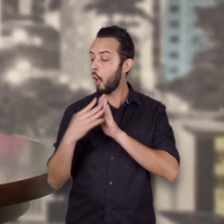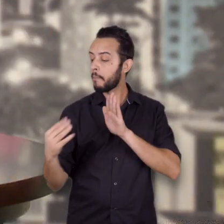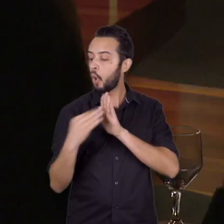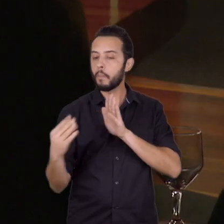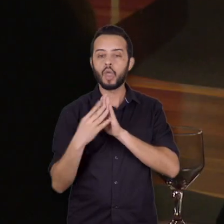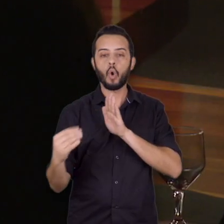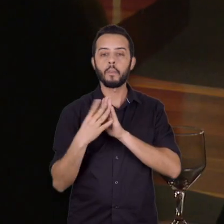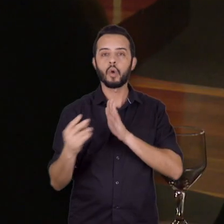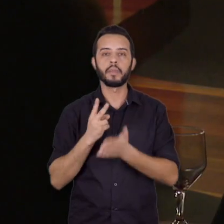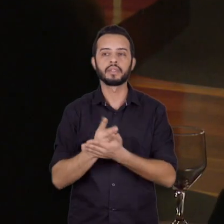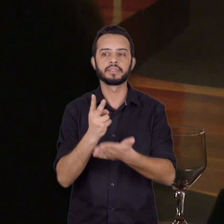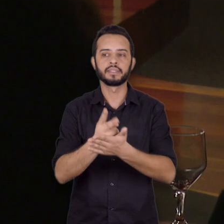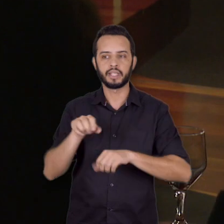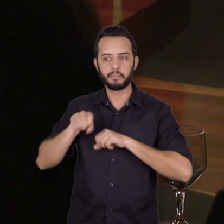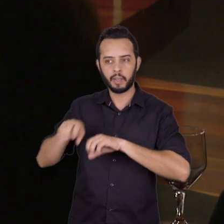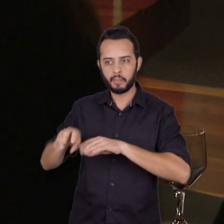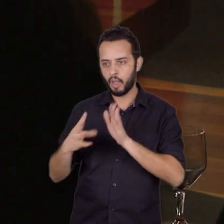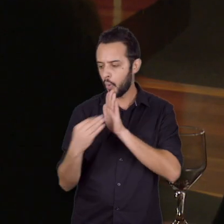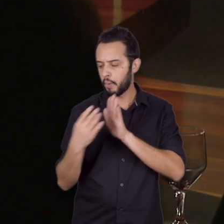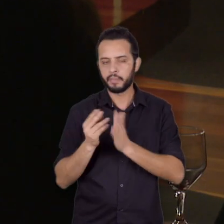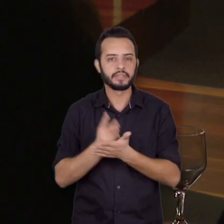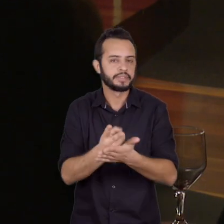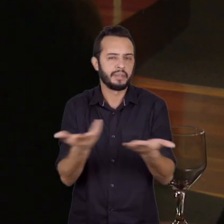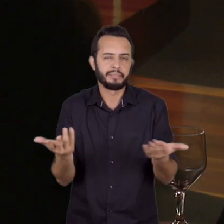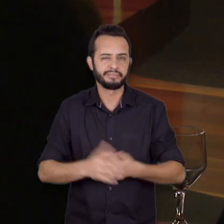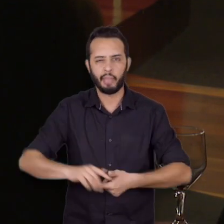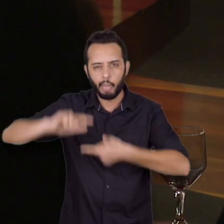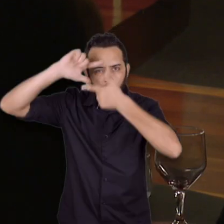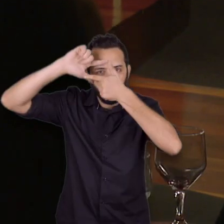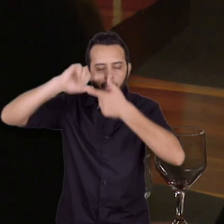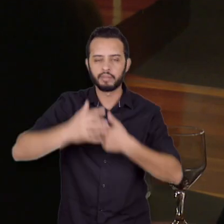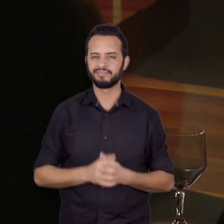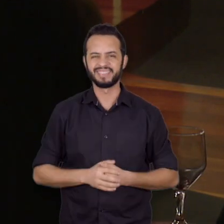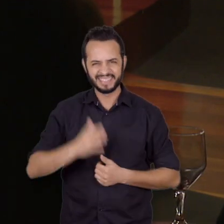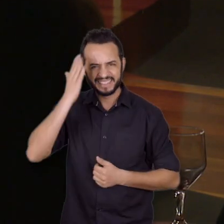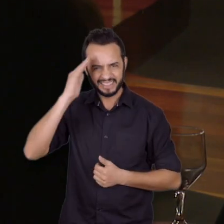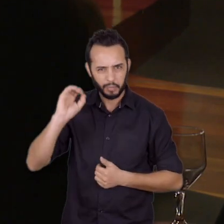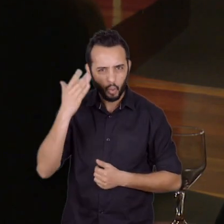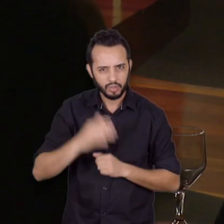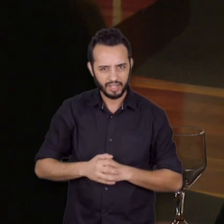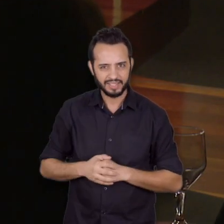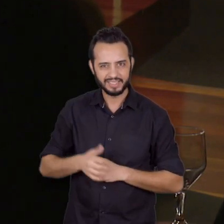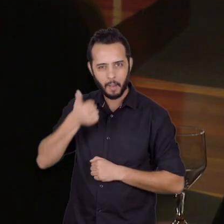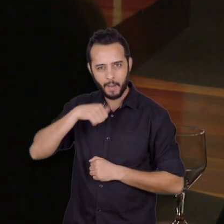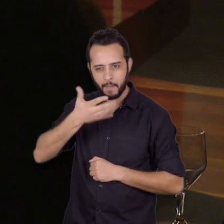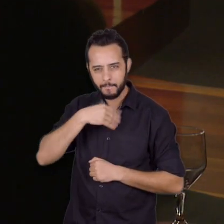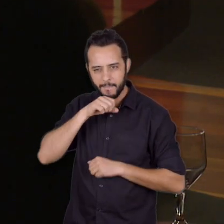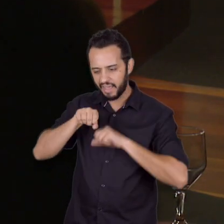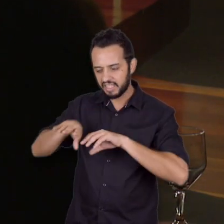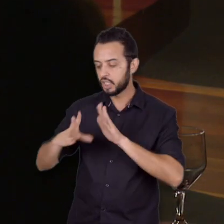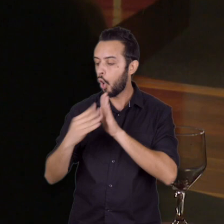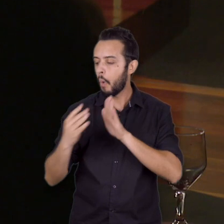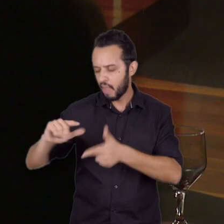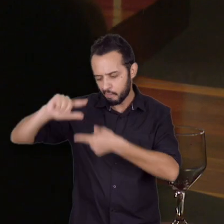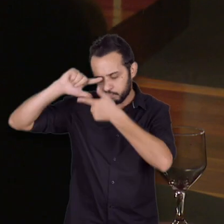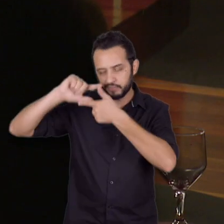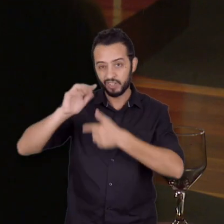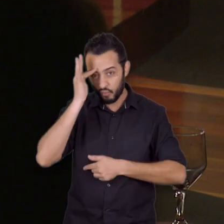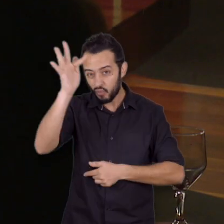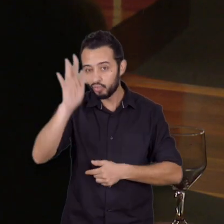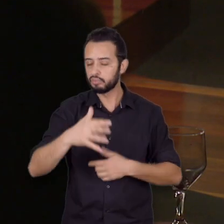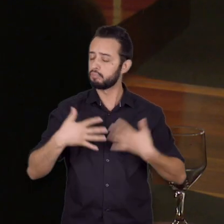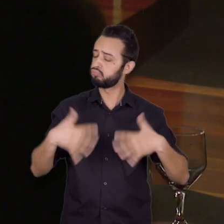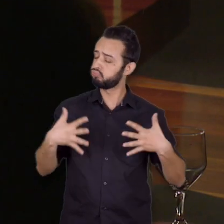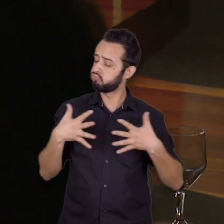pensar dá trabalho. A gente quis criar os filhos sem pensar. Pai e mãe que cria filho pensando sabe o problema que dá depois. Então,